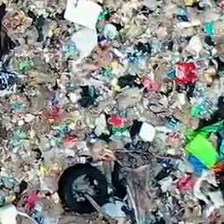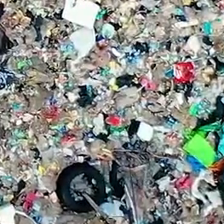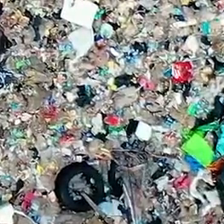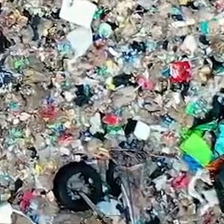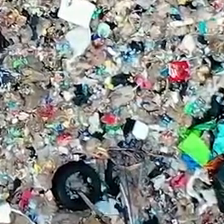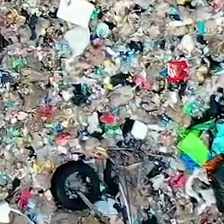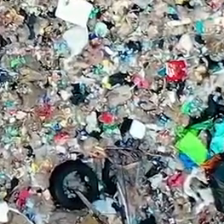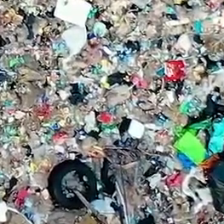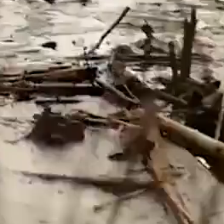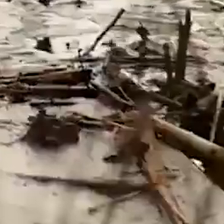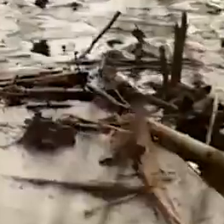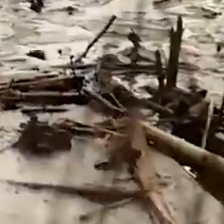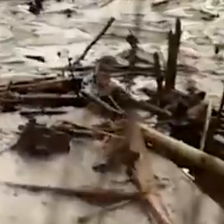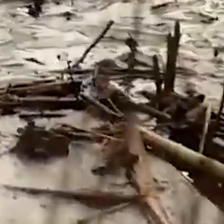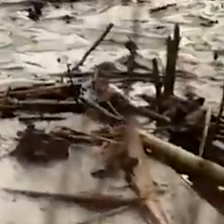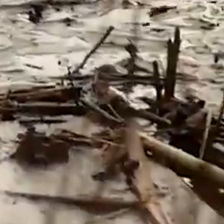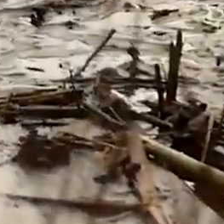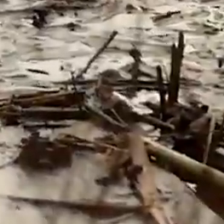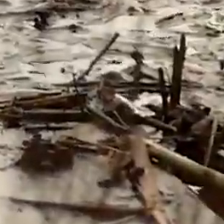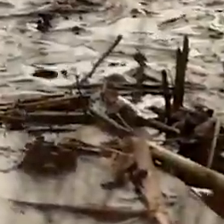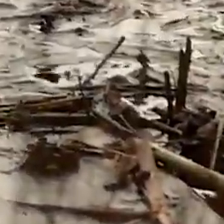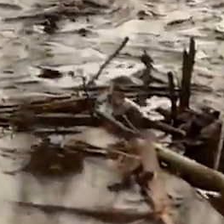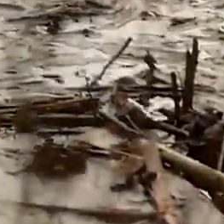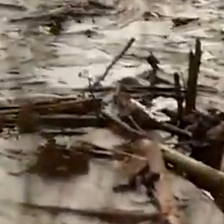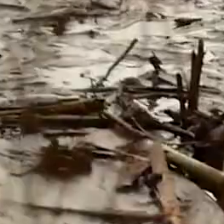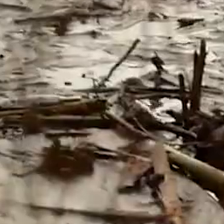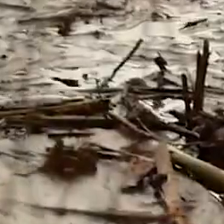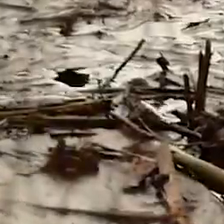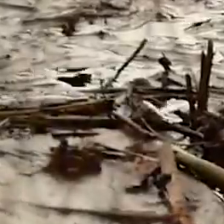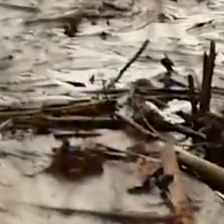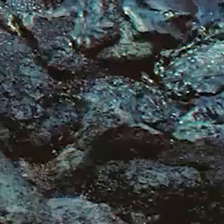embalagens plásticas tem potencial para causar diversos